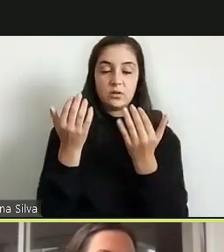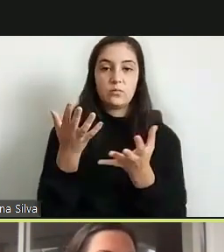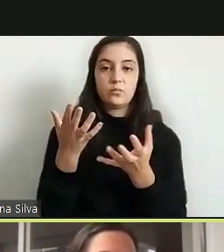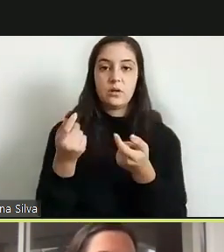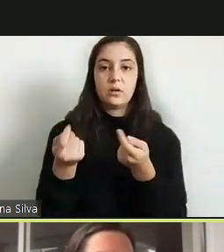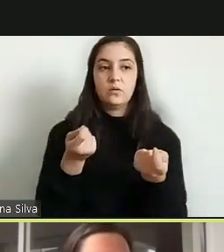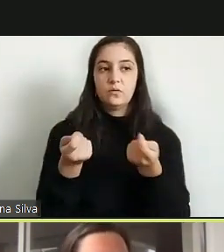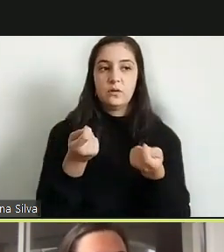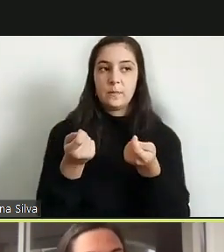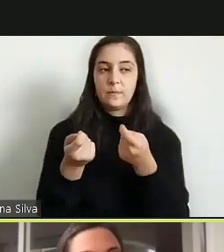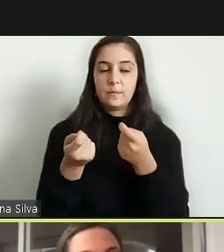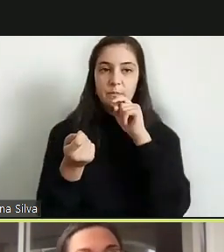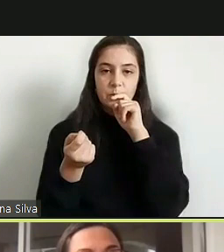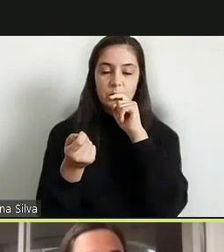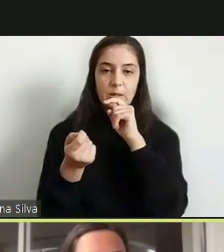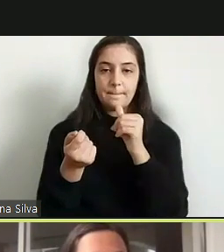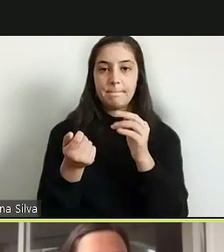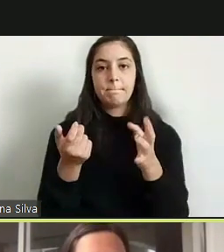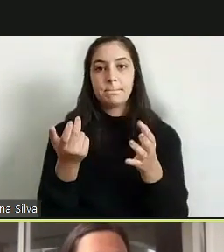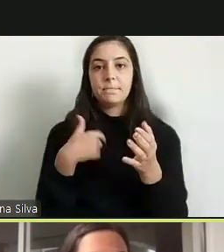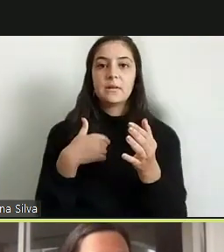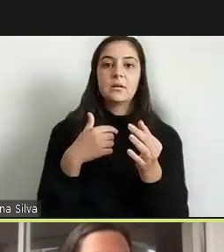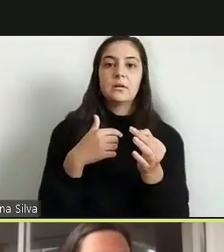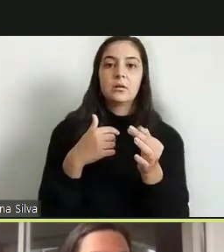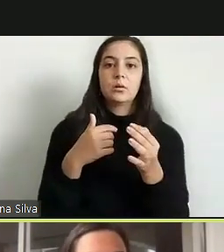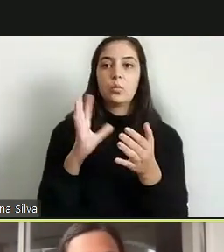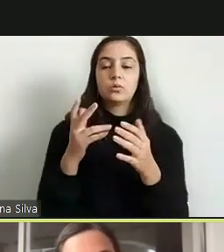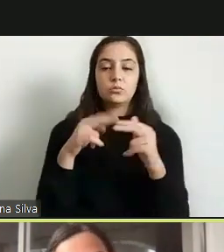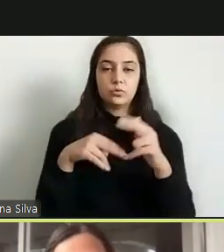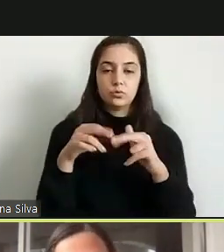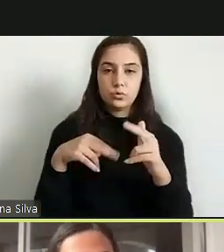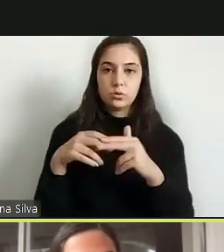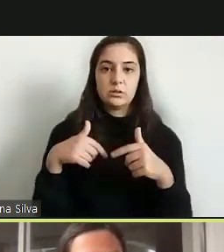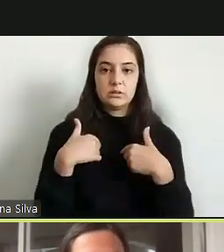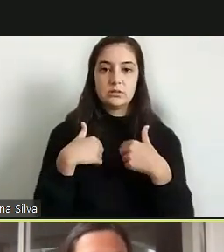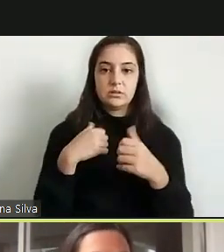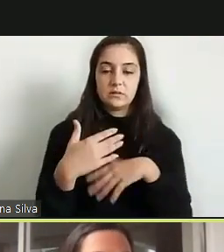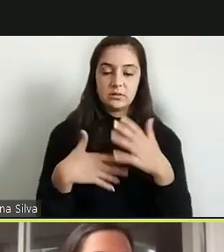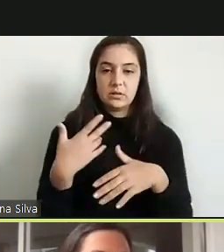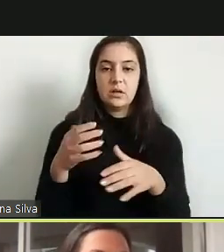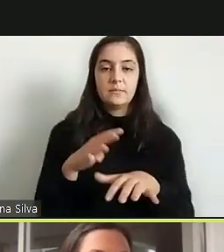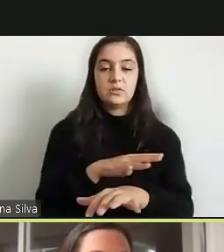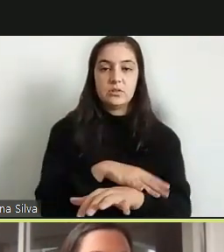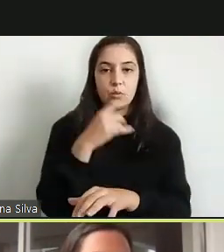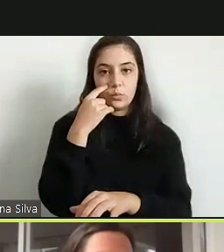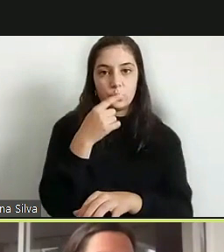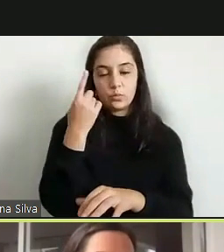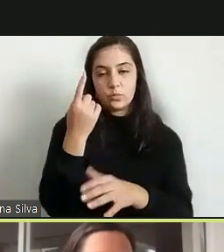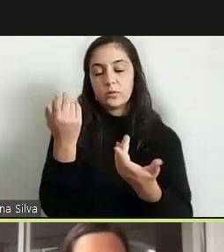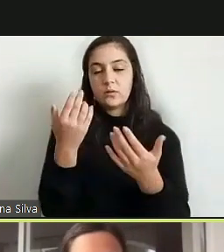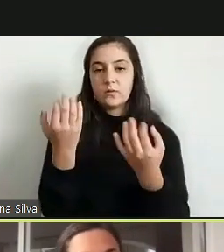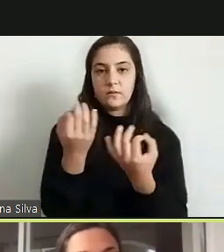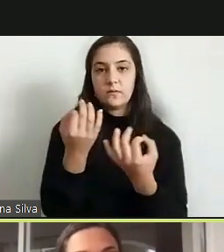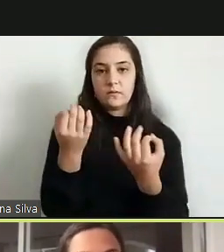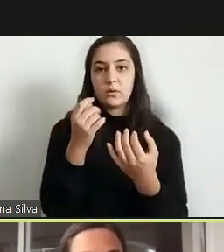até aquele em que co-constroem com quem está a tomar iniciativa, neste caso a administração pública, e isso sim é verdadeiro